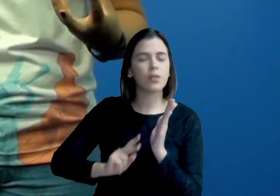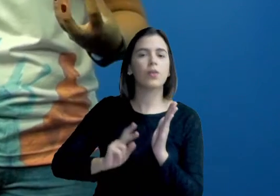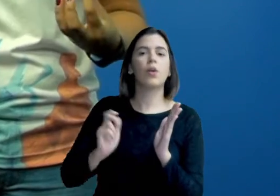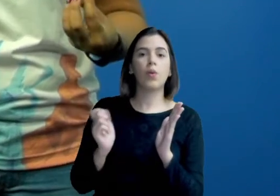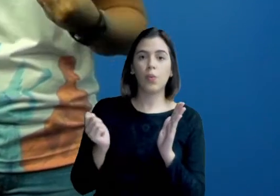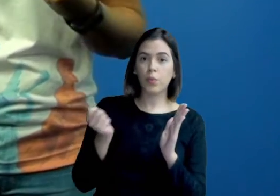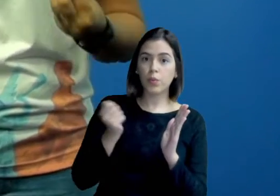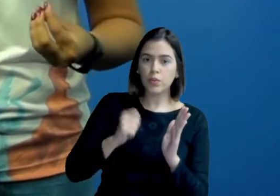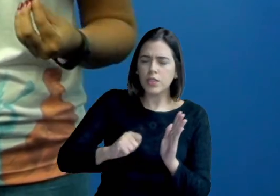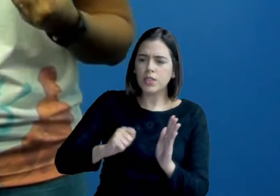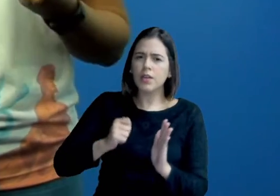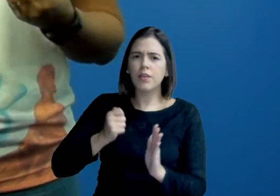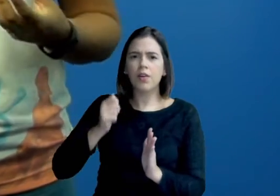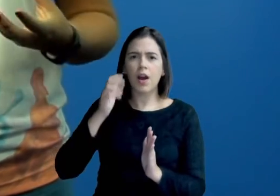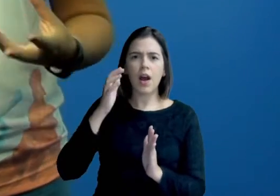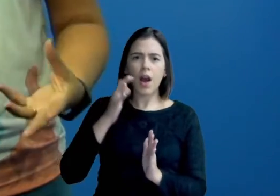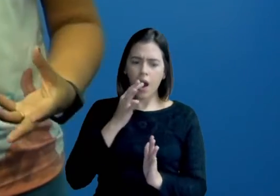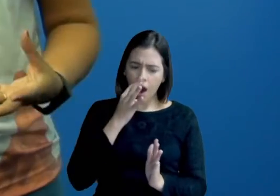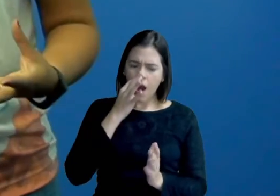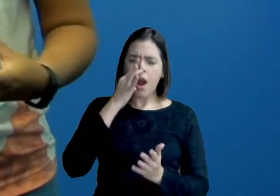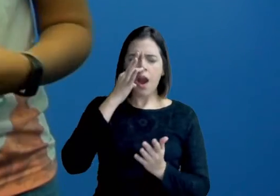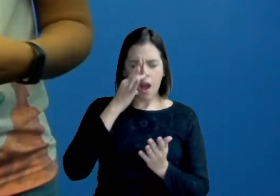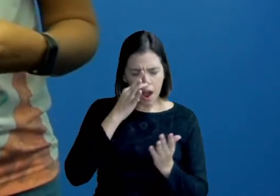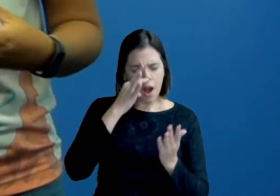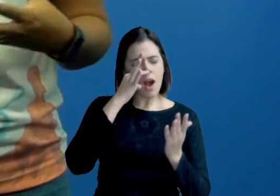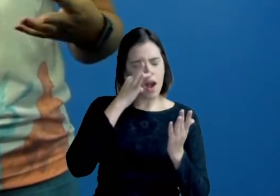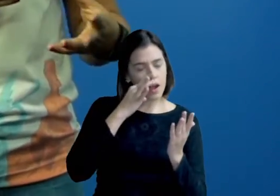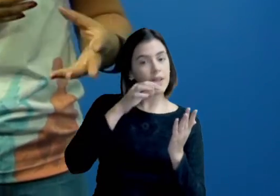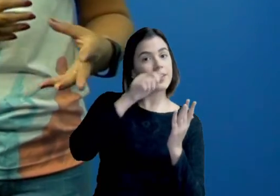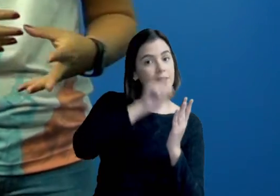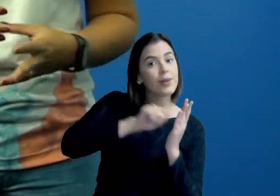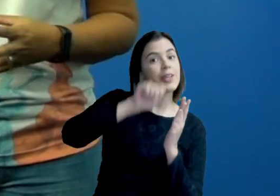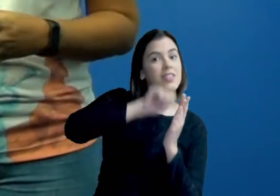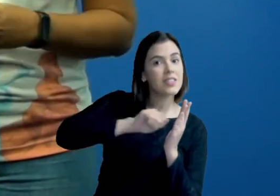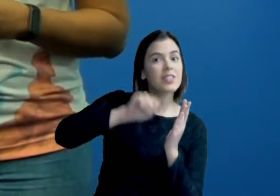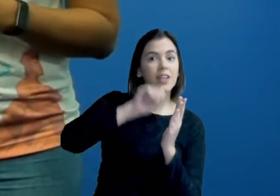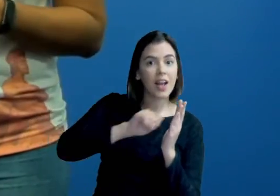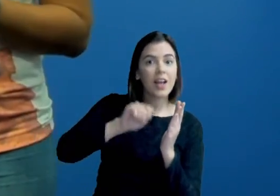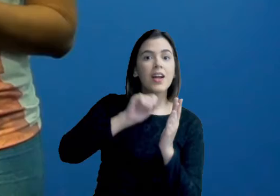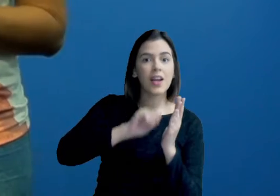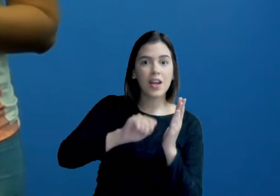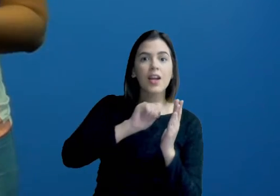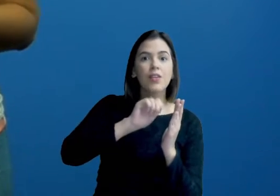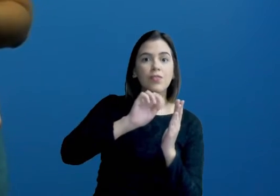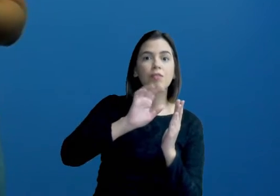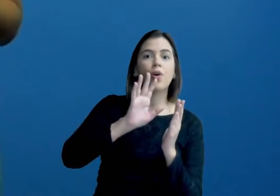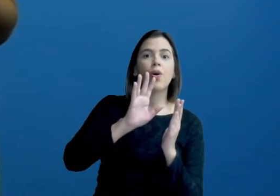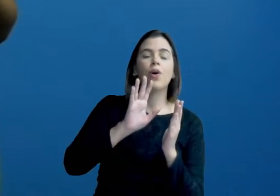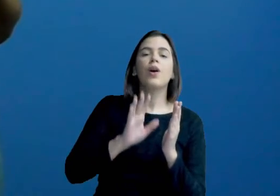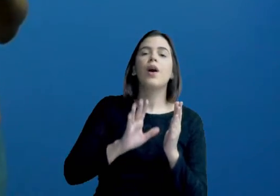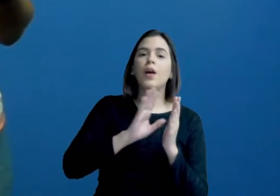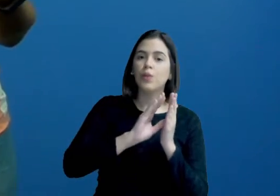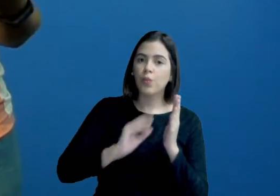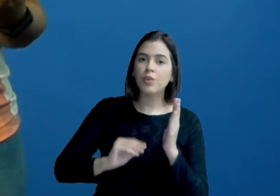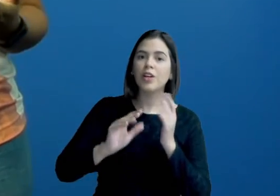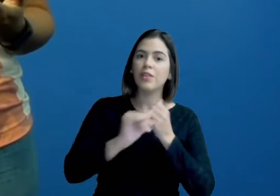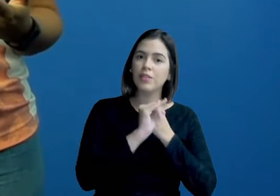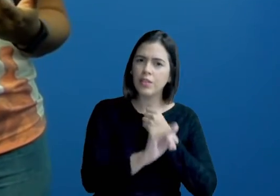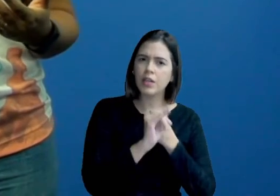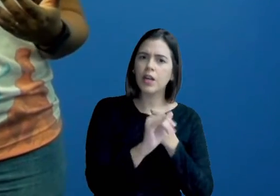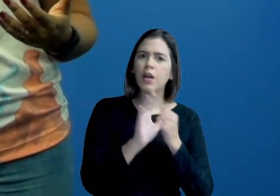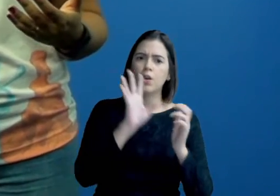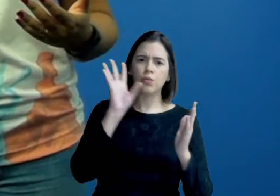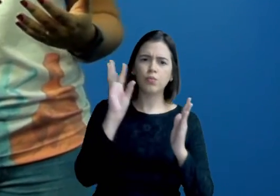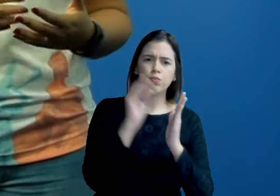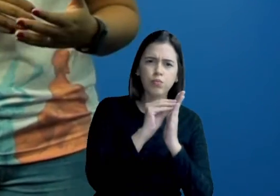que caísse no gosto das pessoas, então eles escreviam em formas de crônicas, eles colocavam as suas